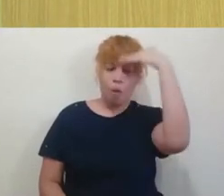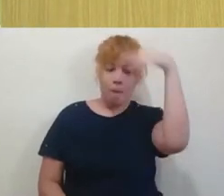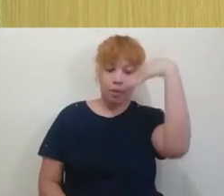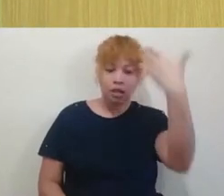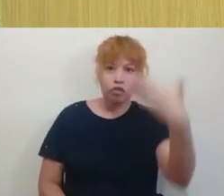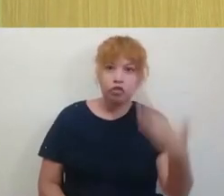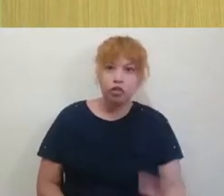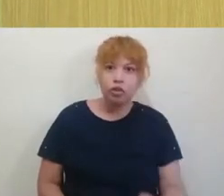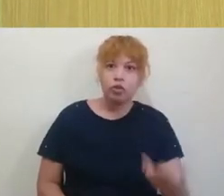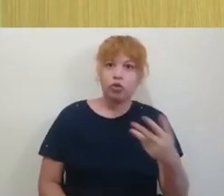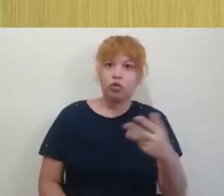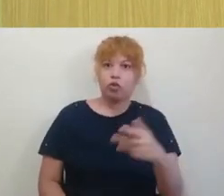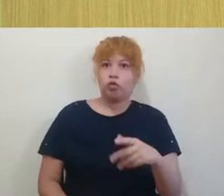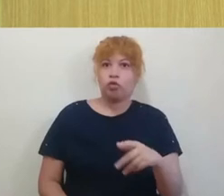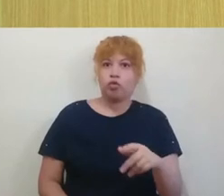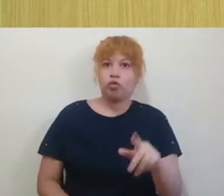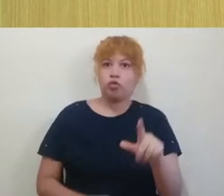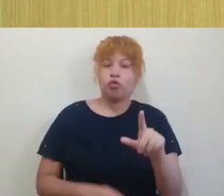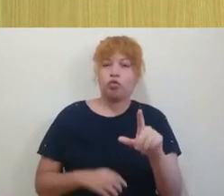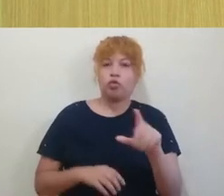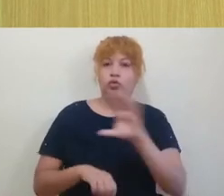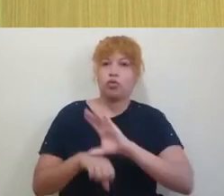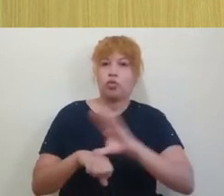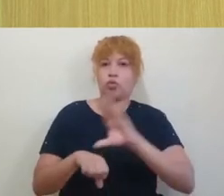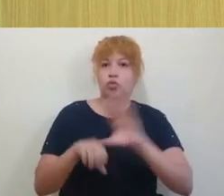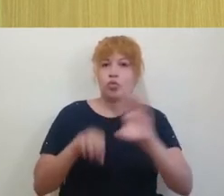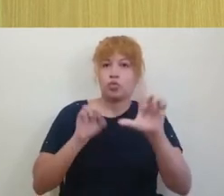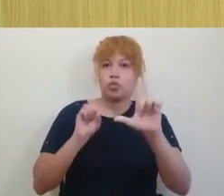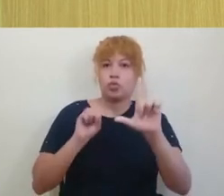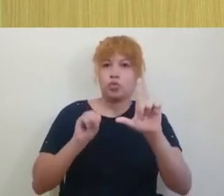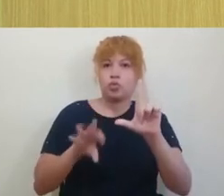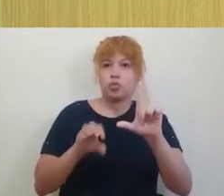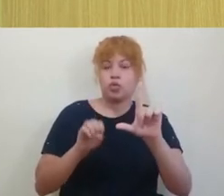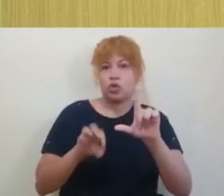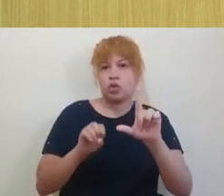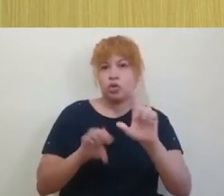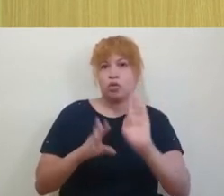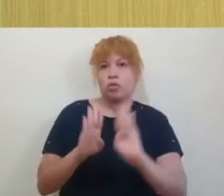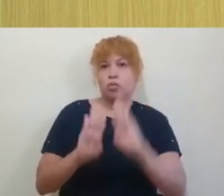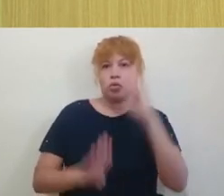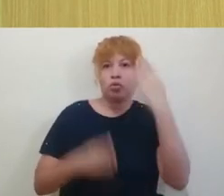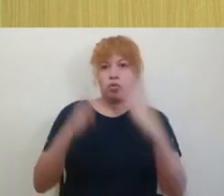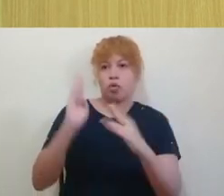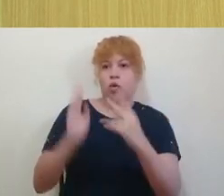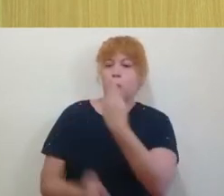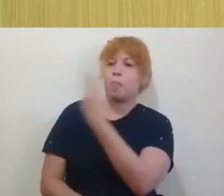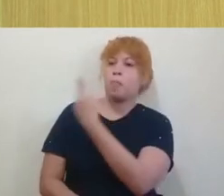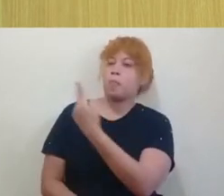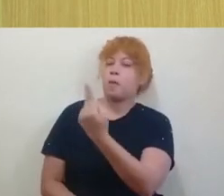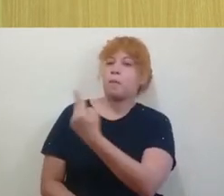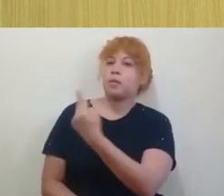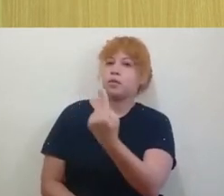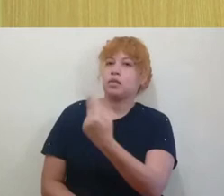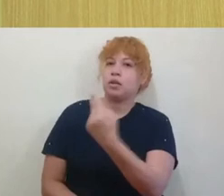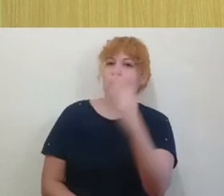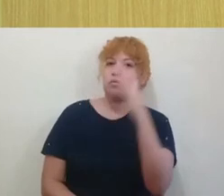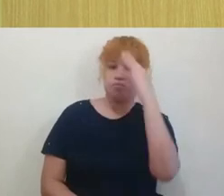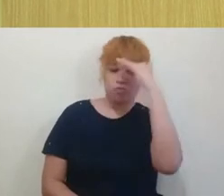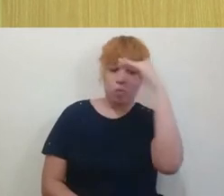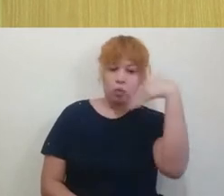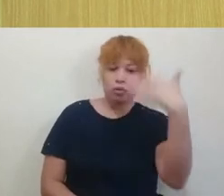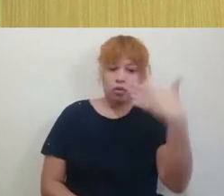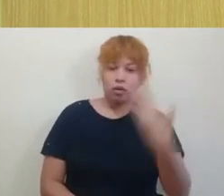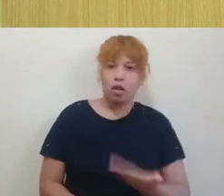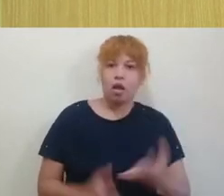e todos na nossa colação de grau. Felizmente, estamos envoltos